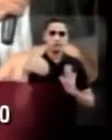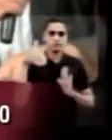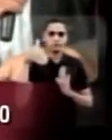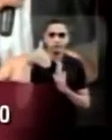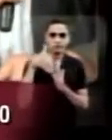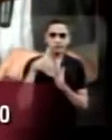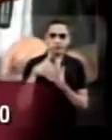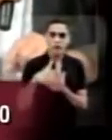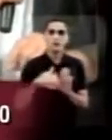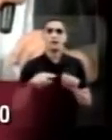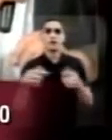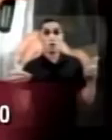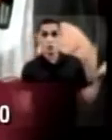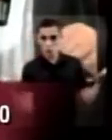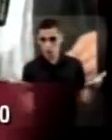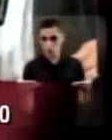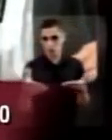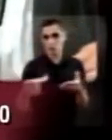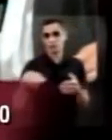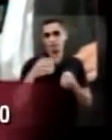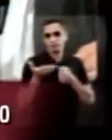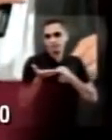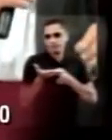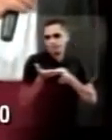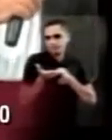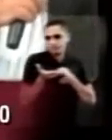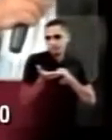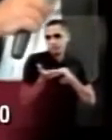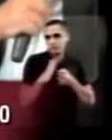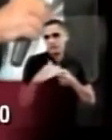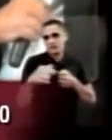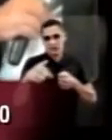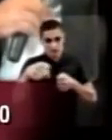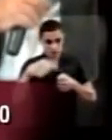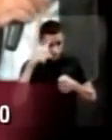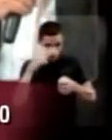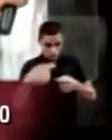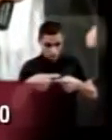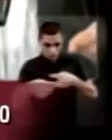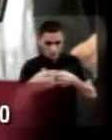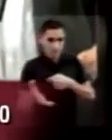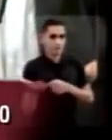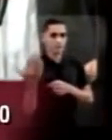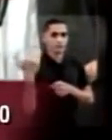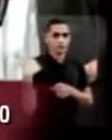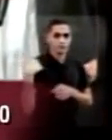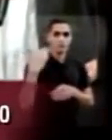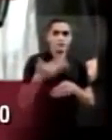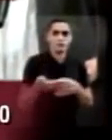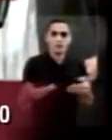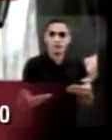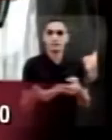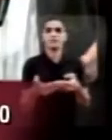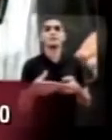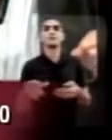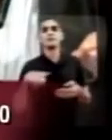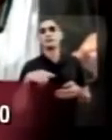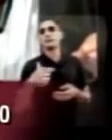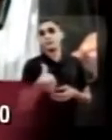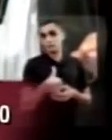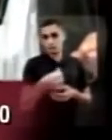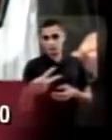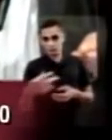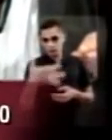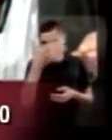e hoje nós estamos na média móvel de 62 casos